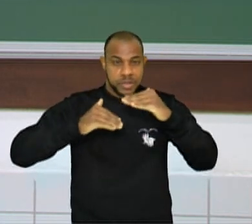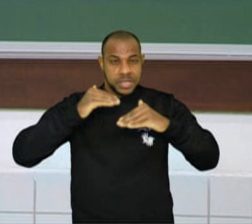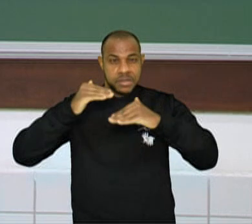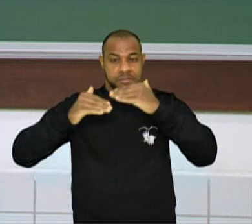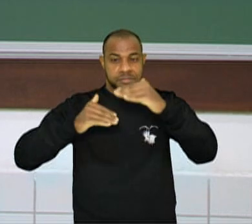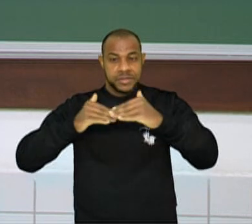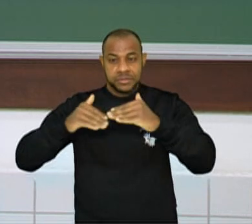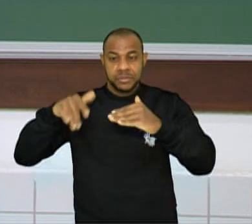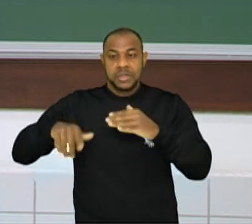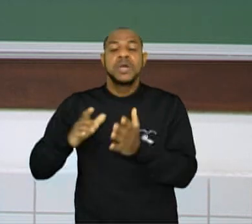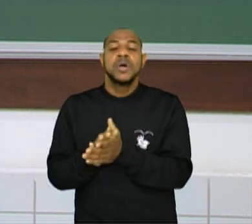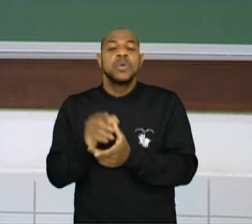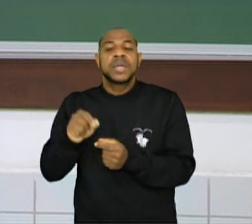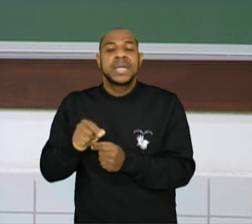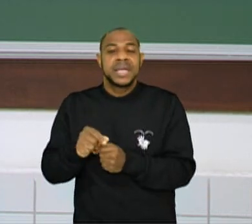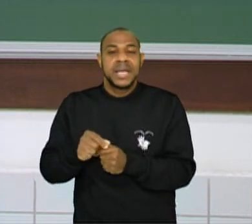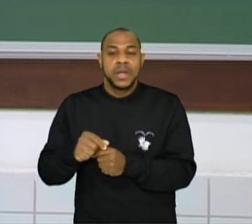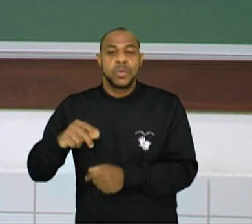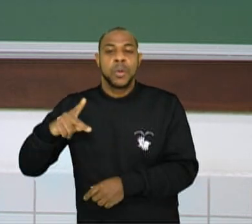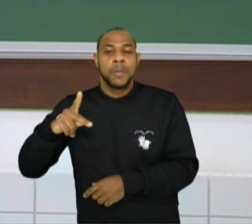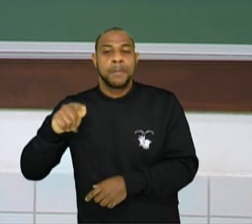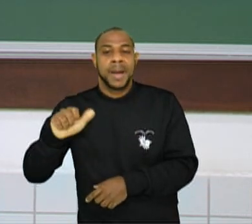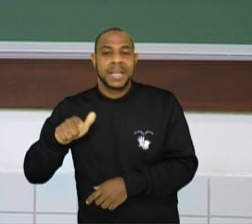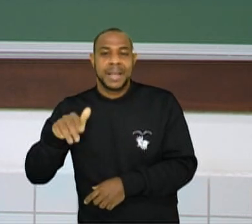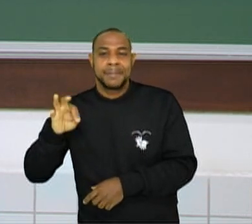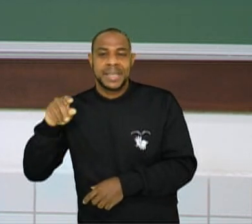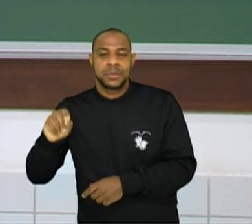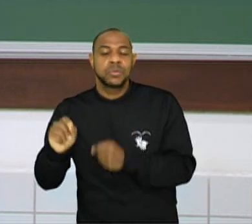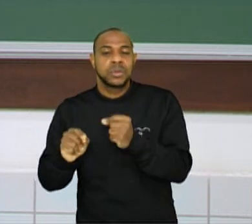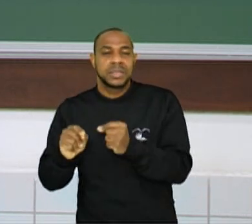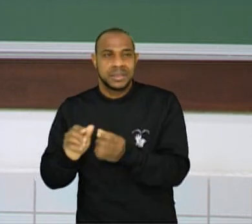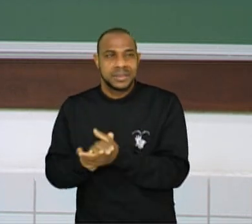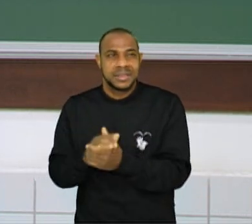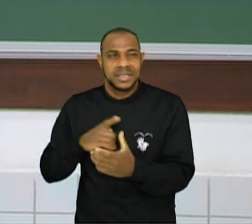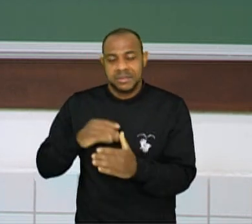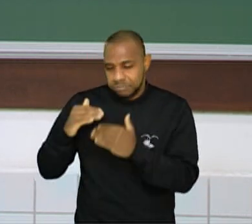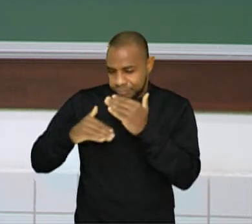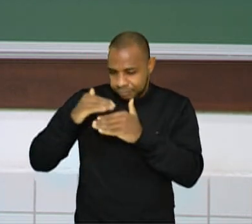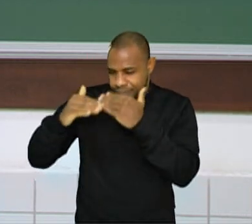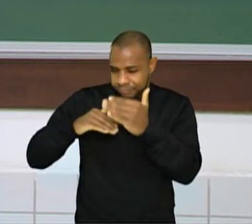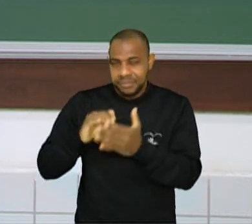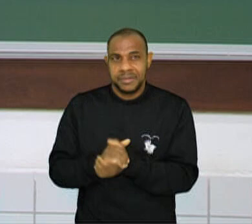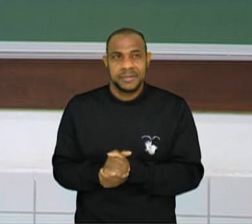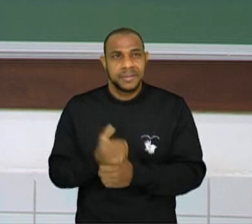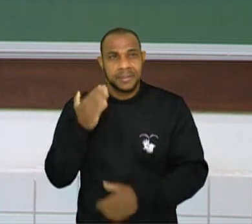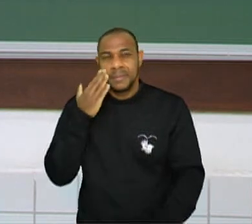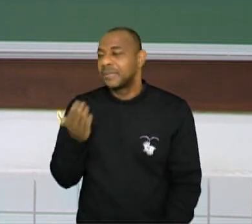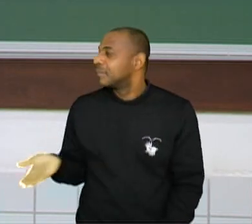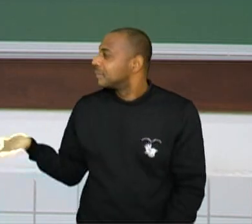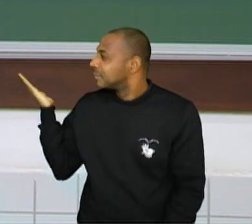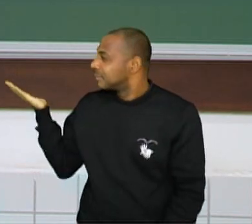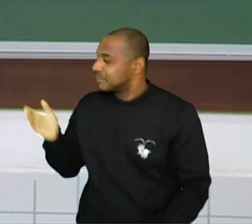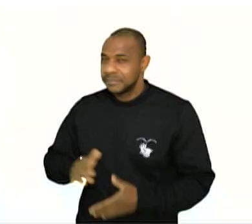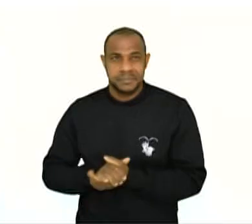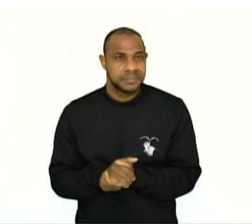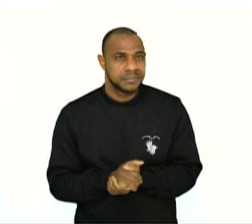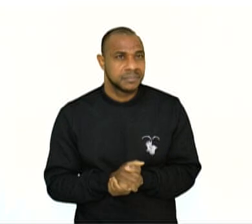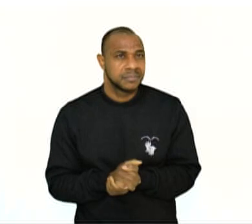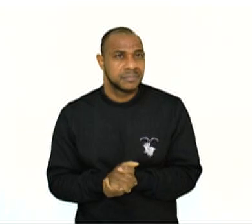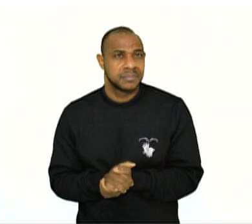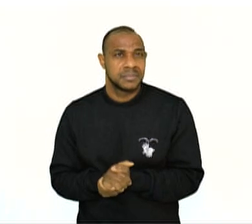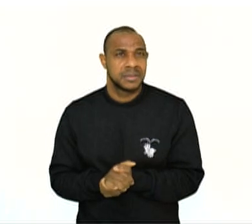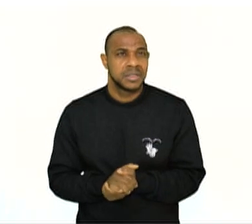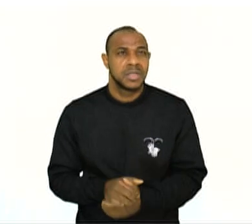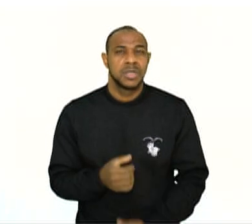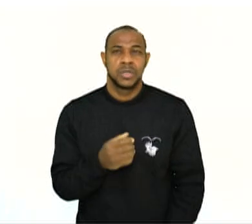que o professor chamou de golpe parlamentar, que é um momento fundamental dos acontecimentos de 64. Acompanhe aqui. No